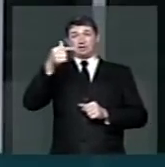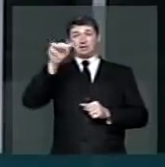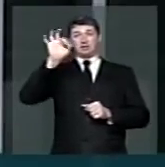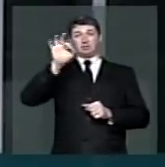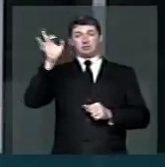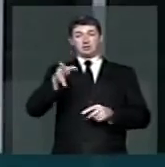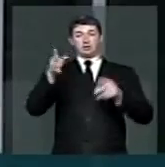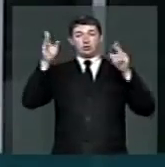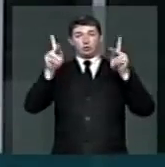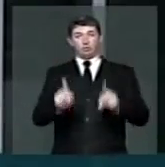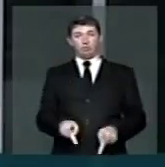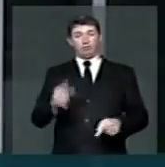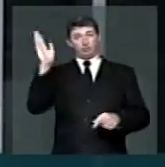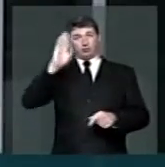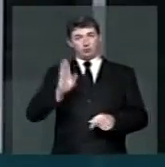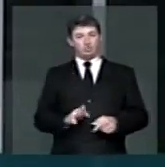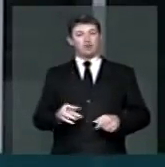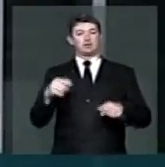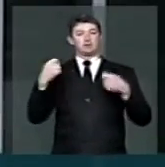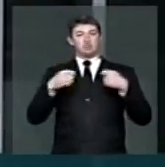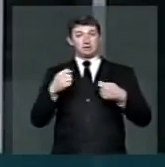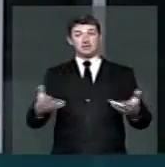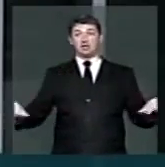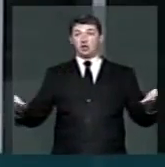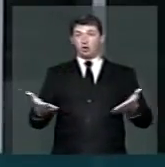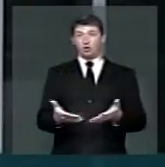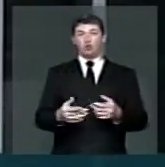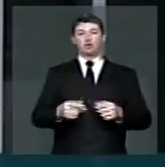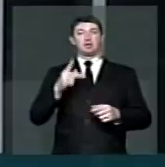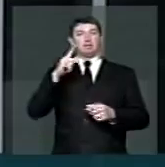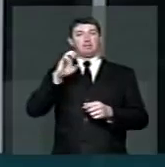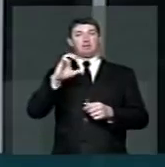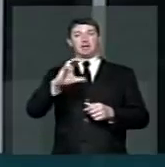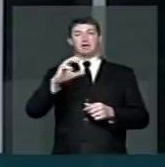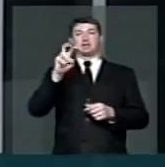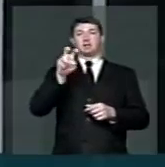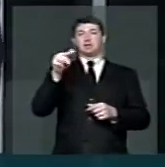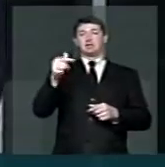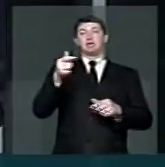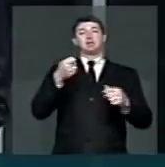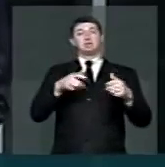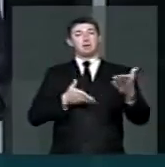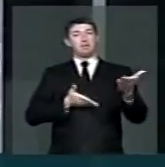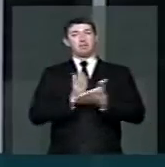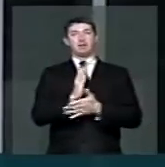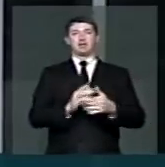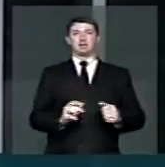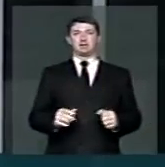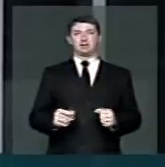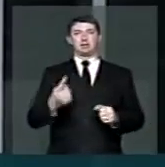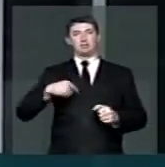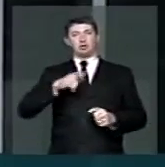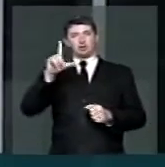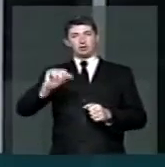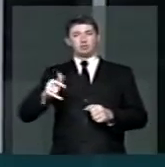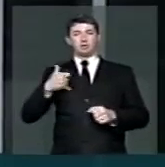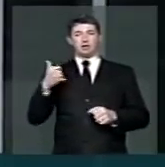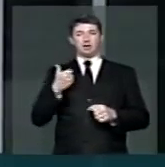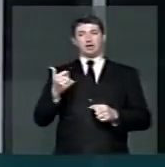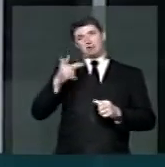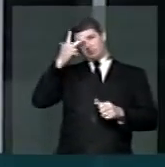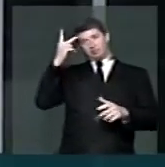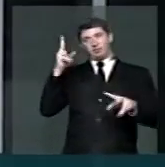92,7% da população brasileira deseja hoje que a PEC 57, nossa autoria, seja aprovada para que nós possamos reduzir a maioridade